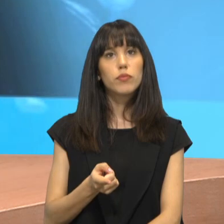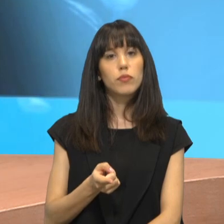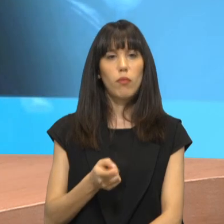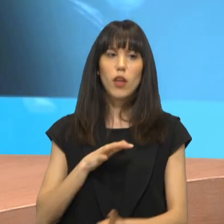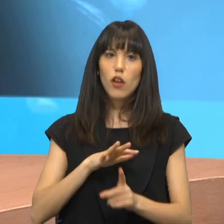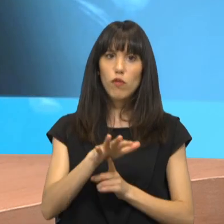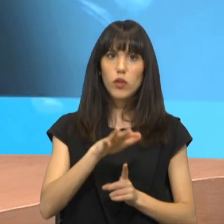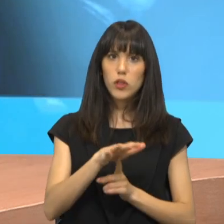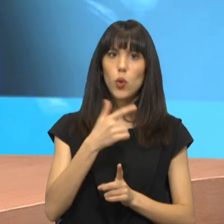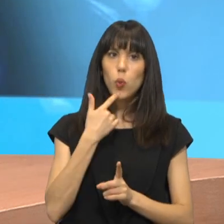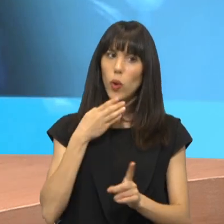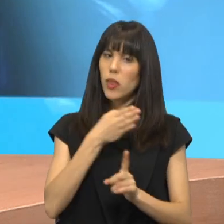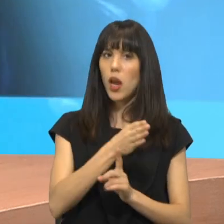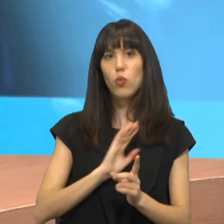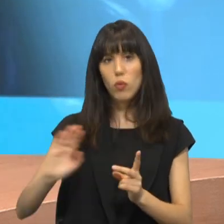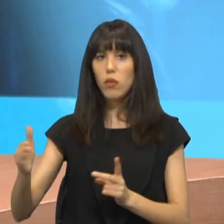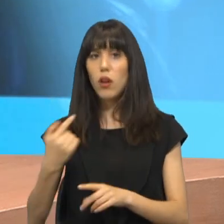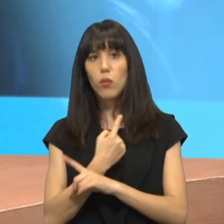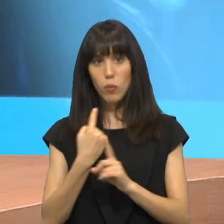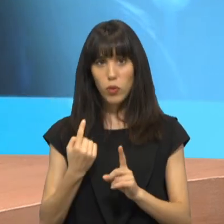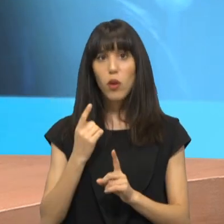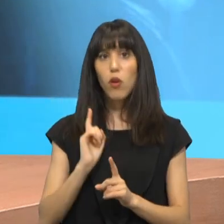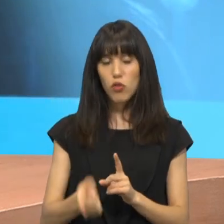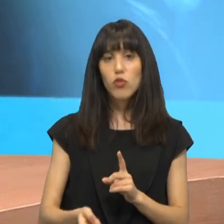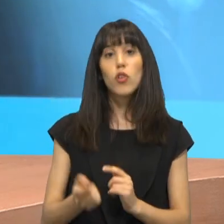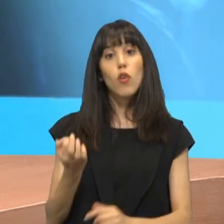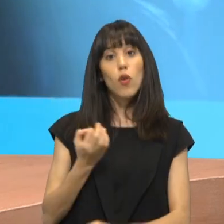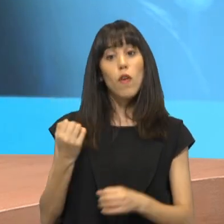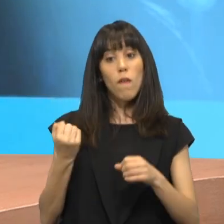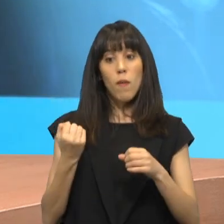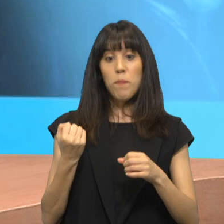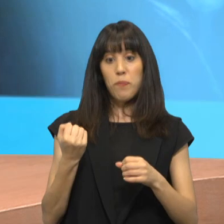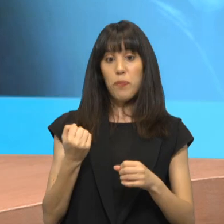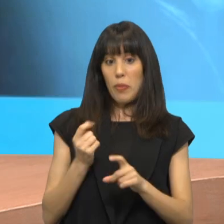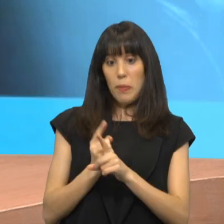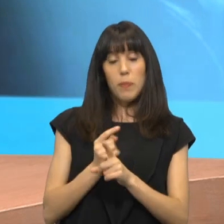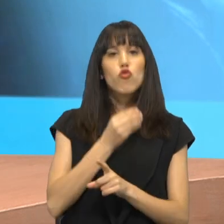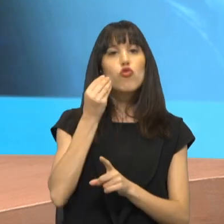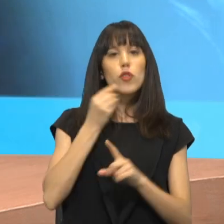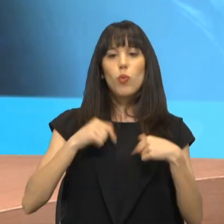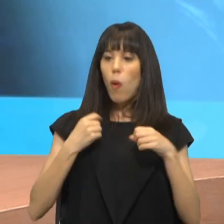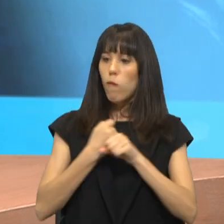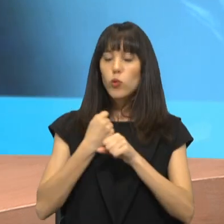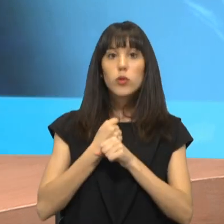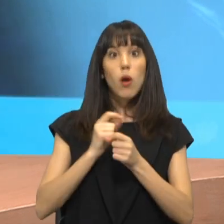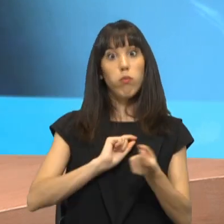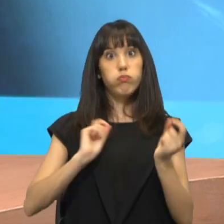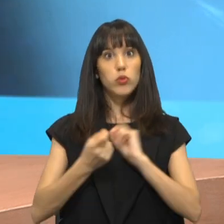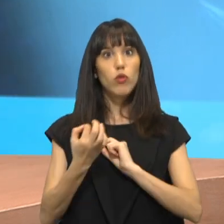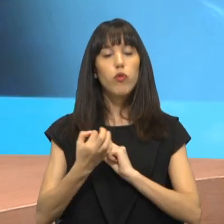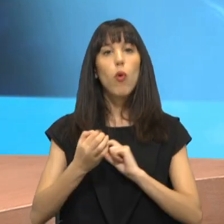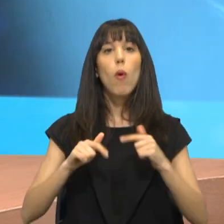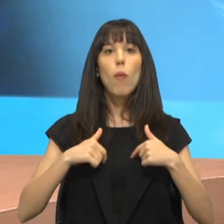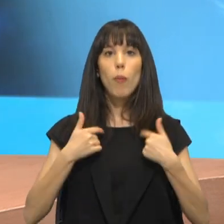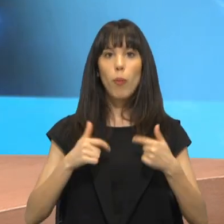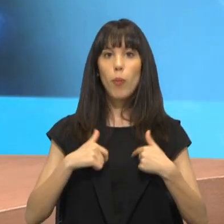diretos e indiretos, porque também se alterou o papel dessa mesma juventude, que passou a ter um acesso